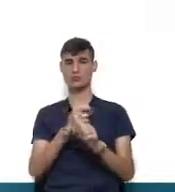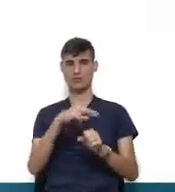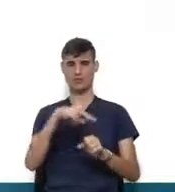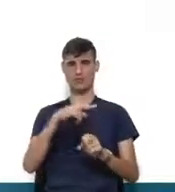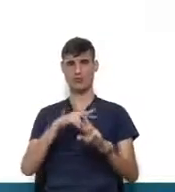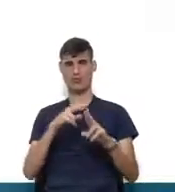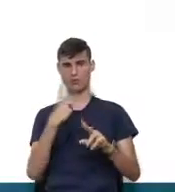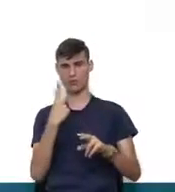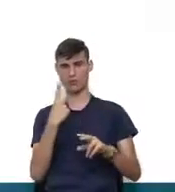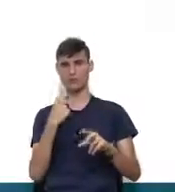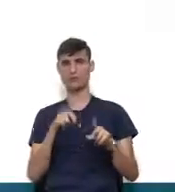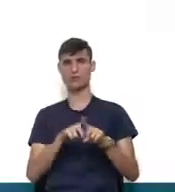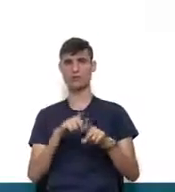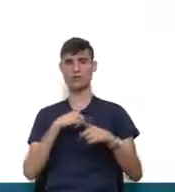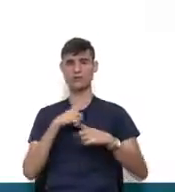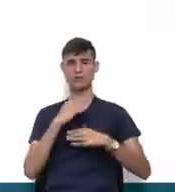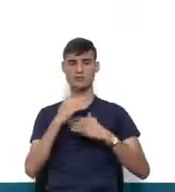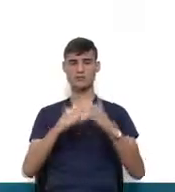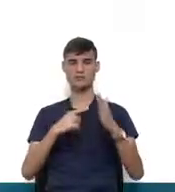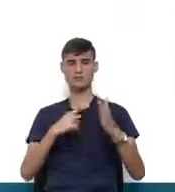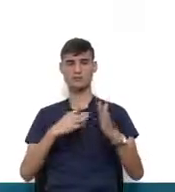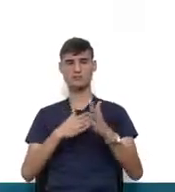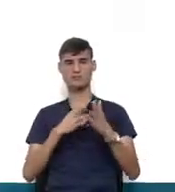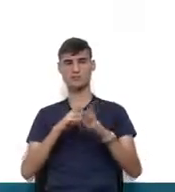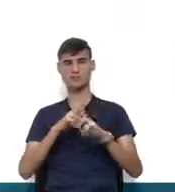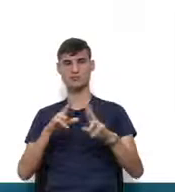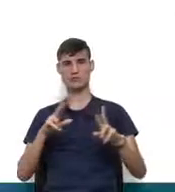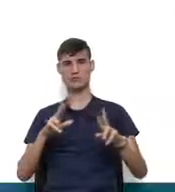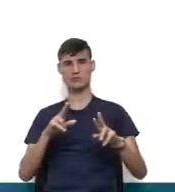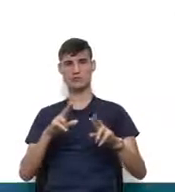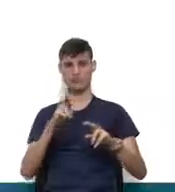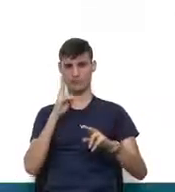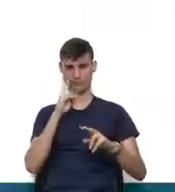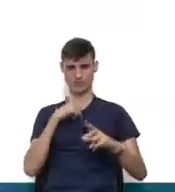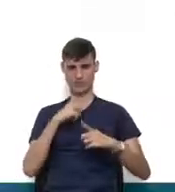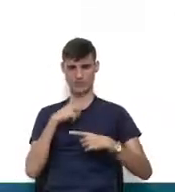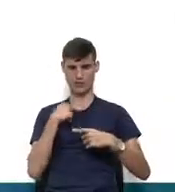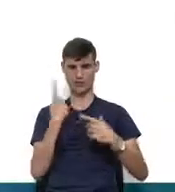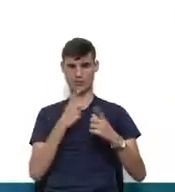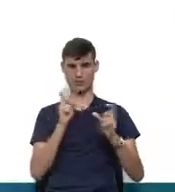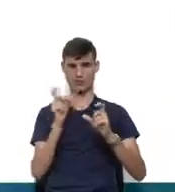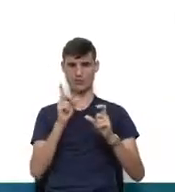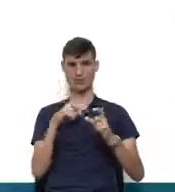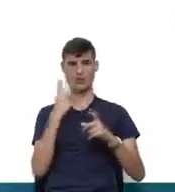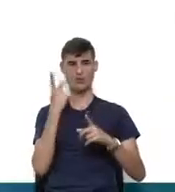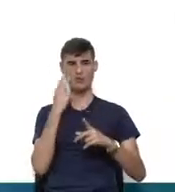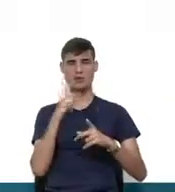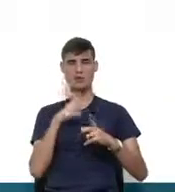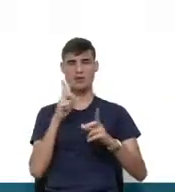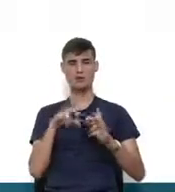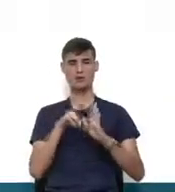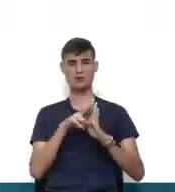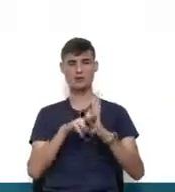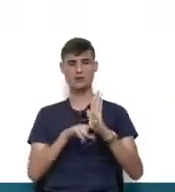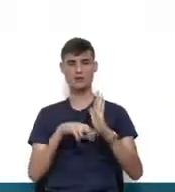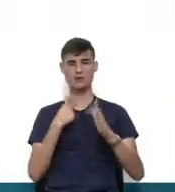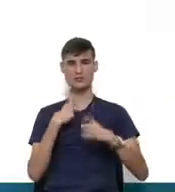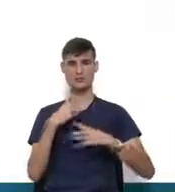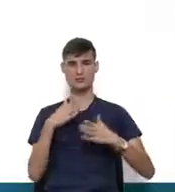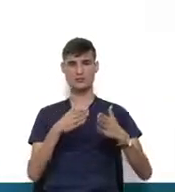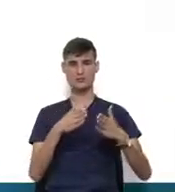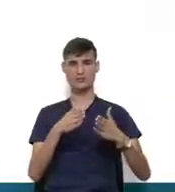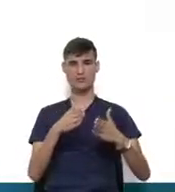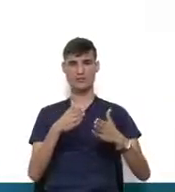a 1 e ele tendendo a infinitos termos. Olha nosso termo geral, a nossa regra que nós temos que